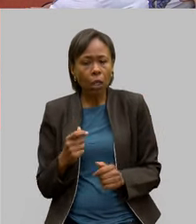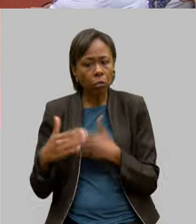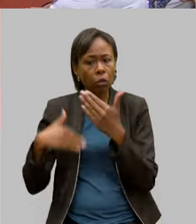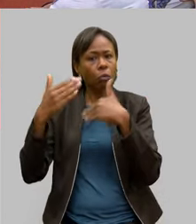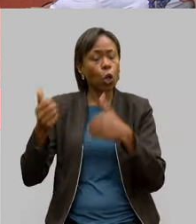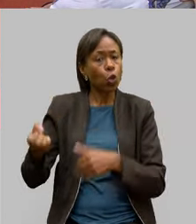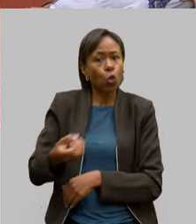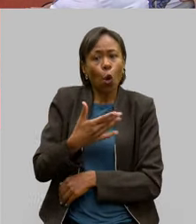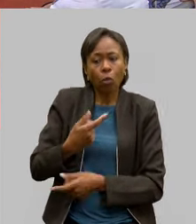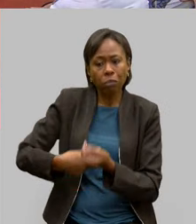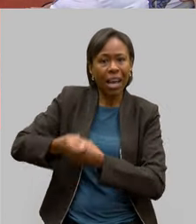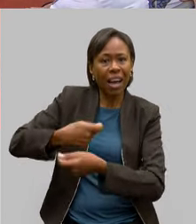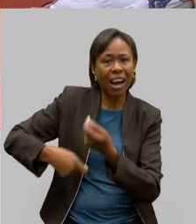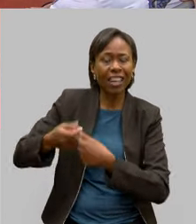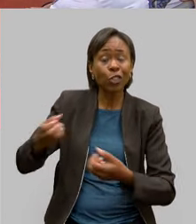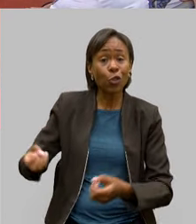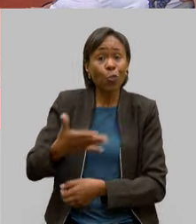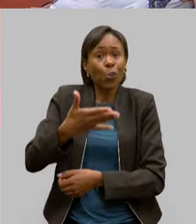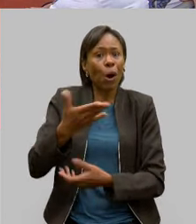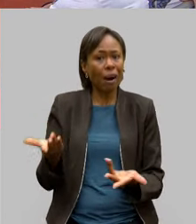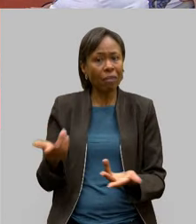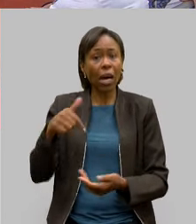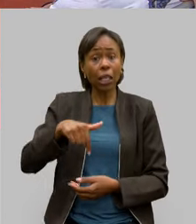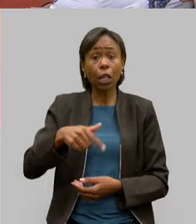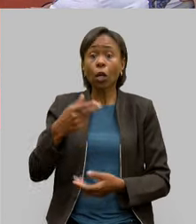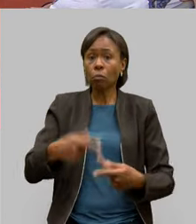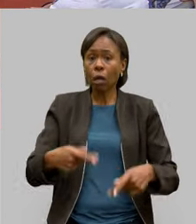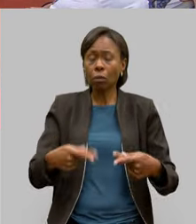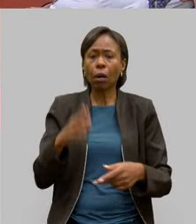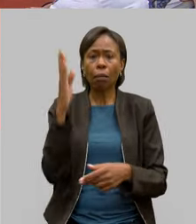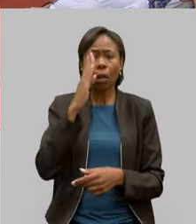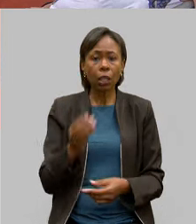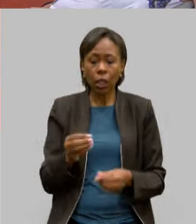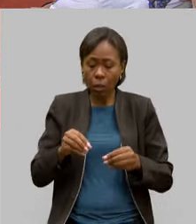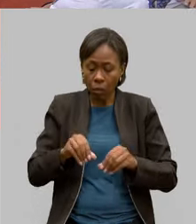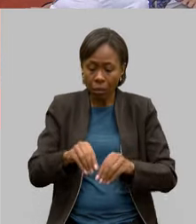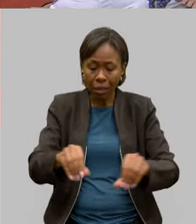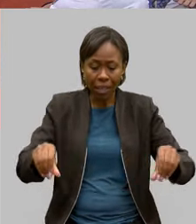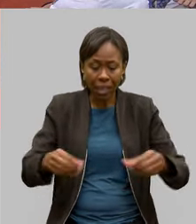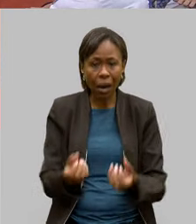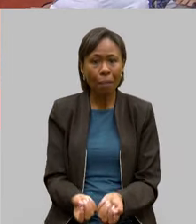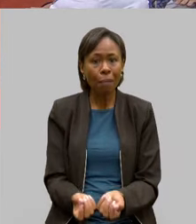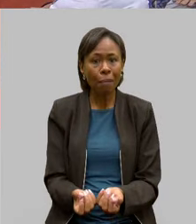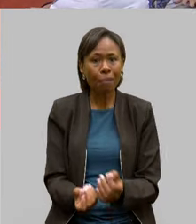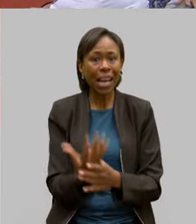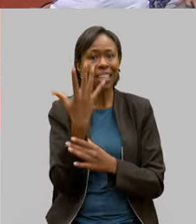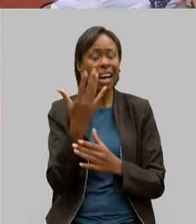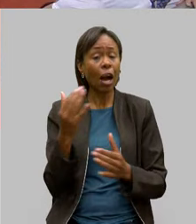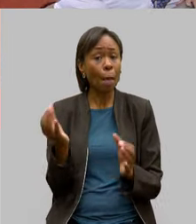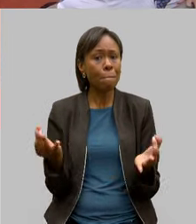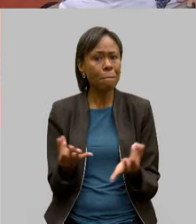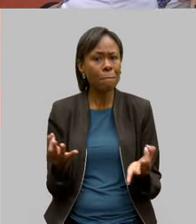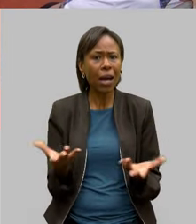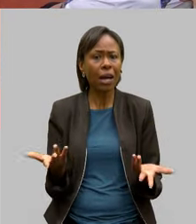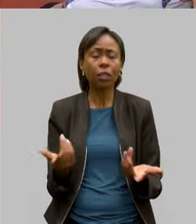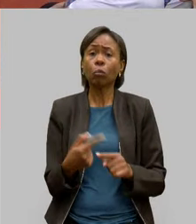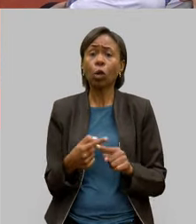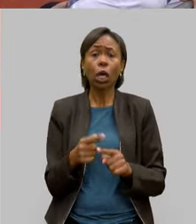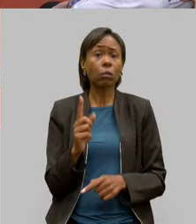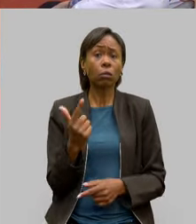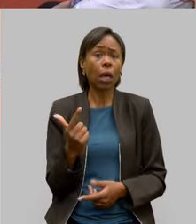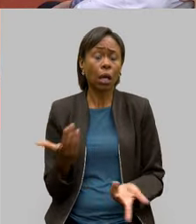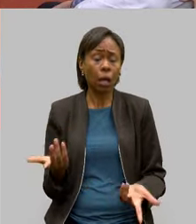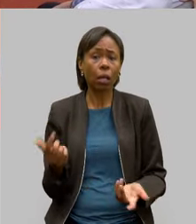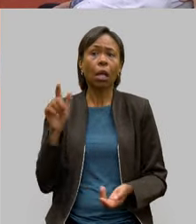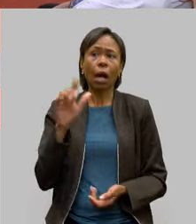mercado como dizem aqui né é o solo no Brasil para plantar é perfeito por que que a gente não planta eh na fala do do nobre colega da